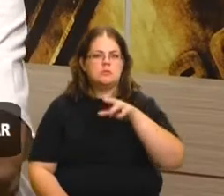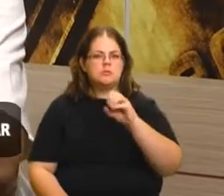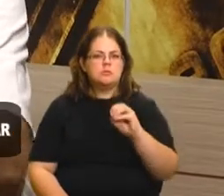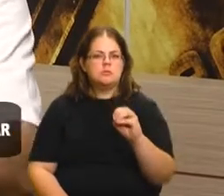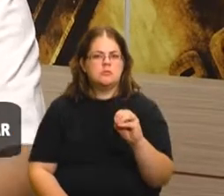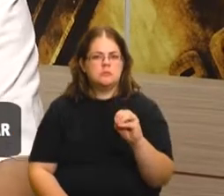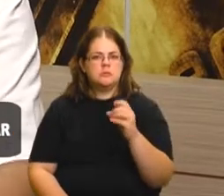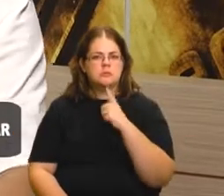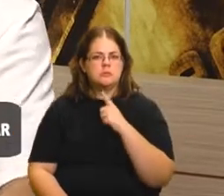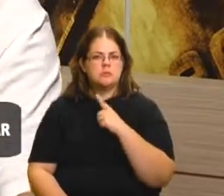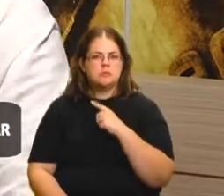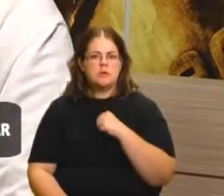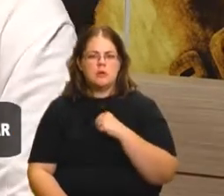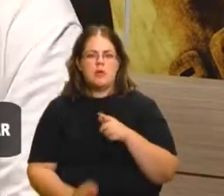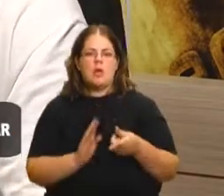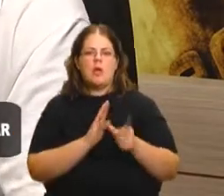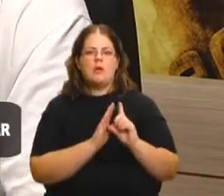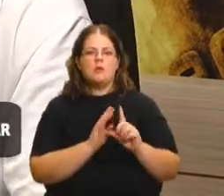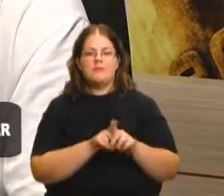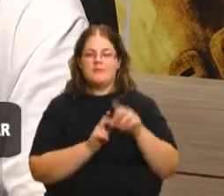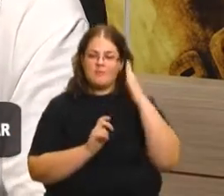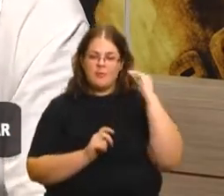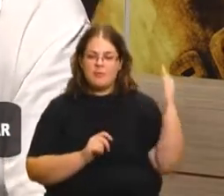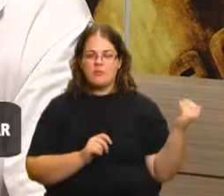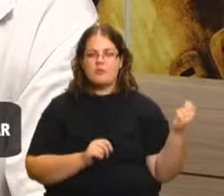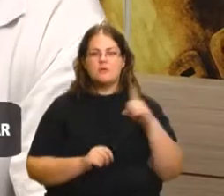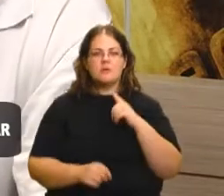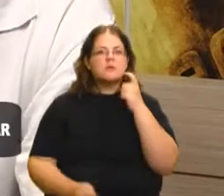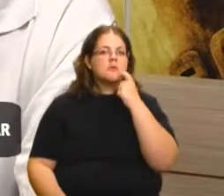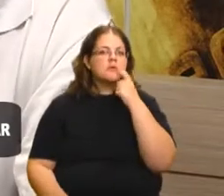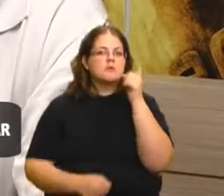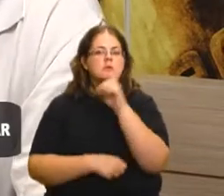dias antes, no famoso comício da sexta-feira 13, né?